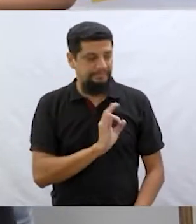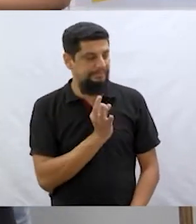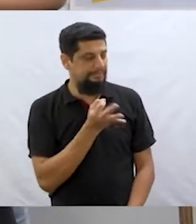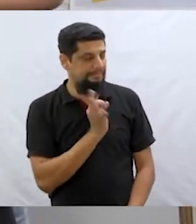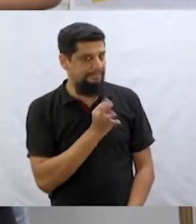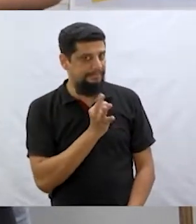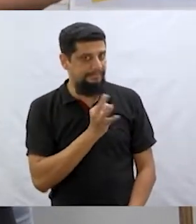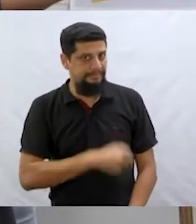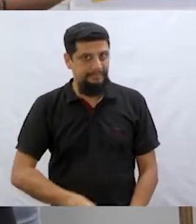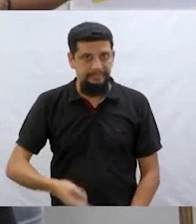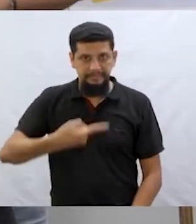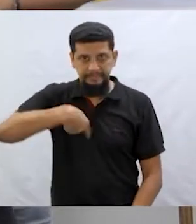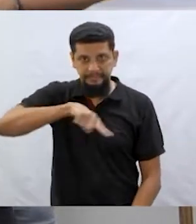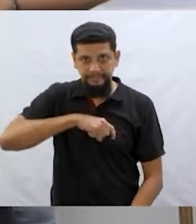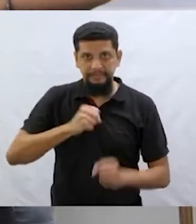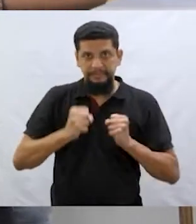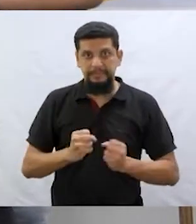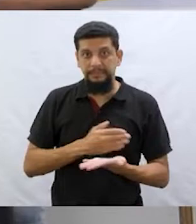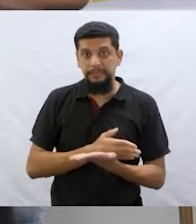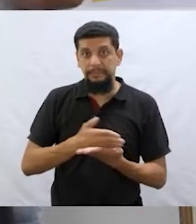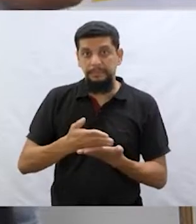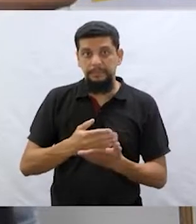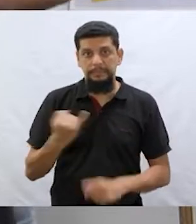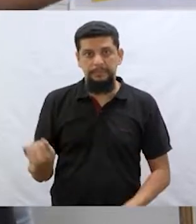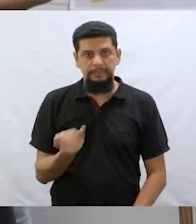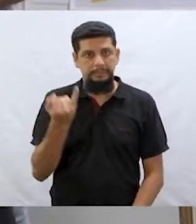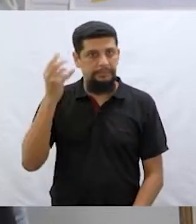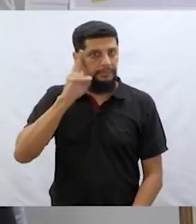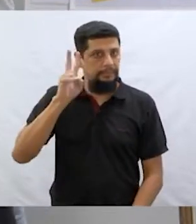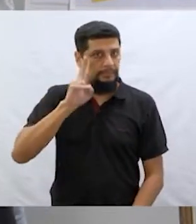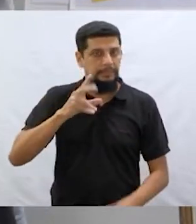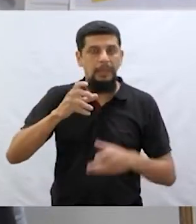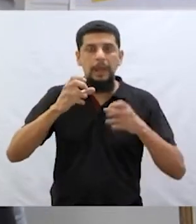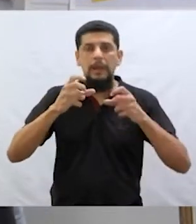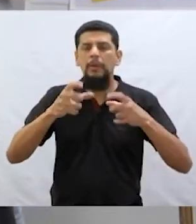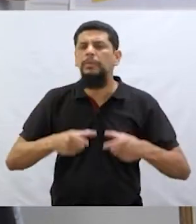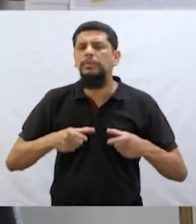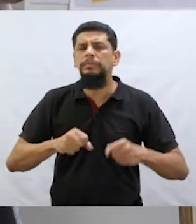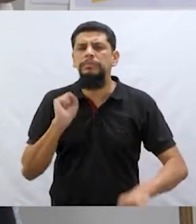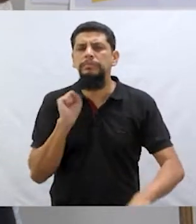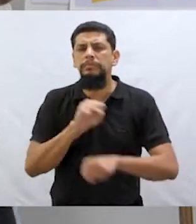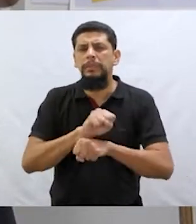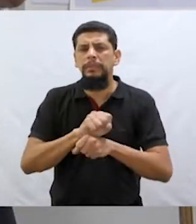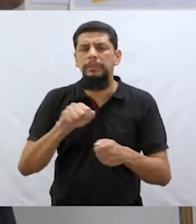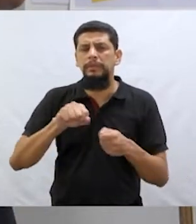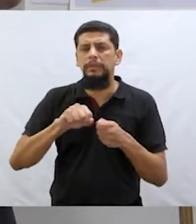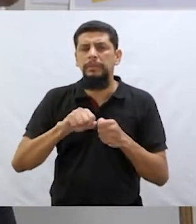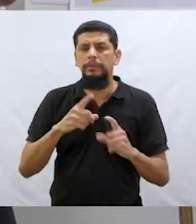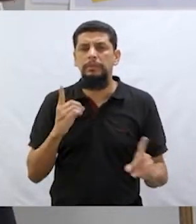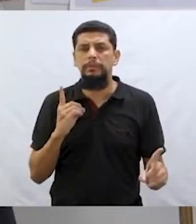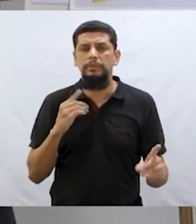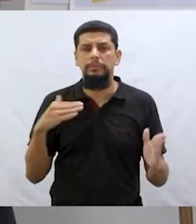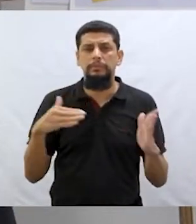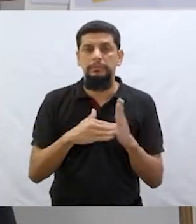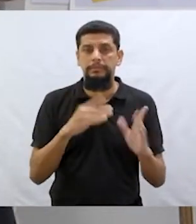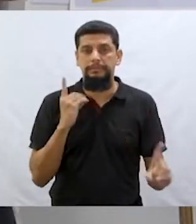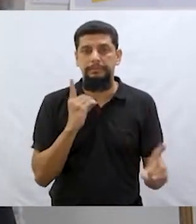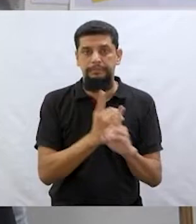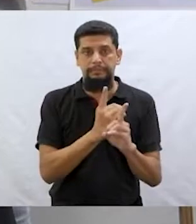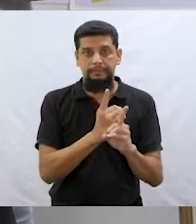aprendizado. É isso aí. Para que nós possamos começar, é importante lembrar onde nós paramos, o que nós fizemos no último